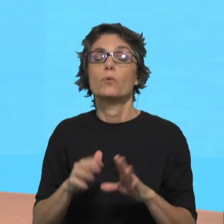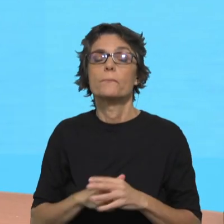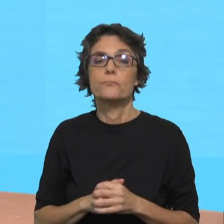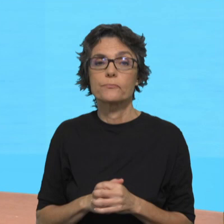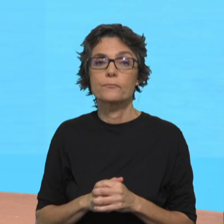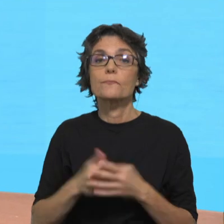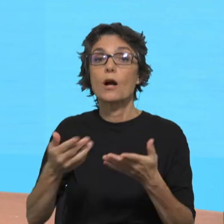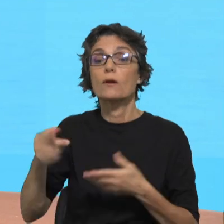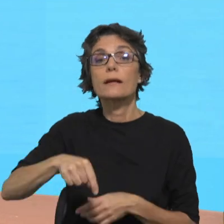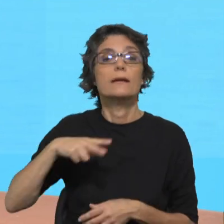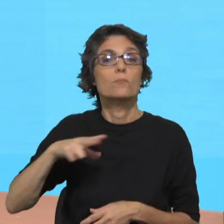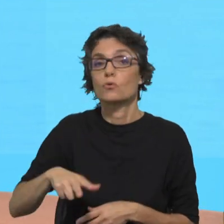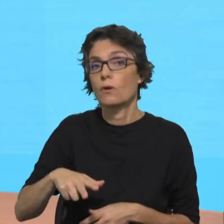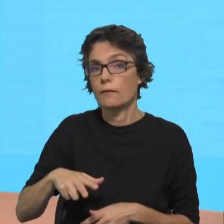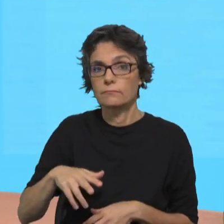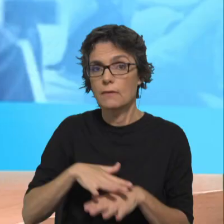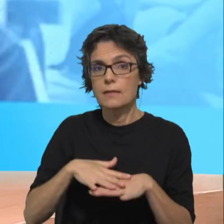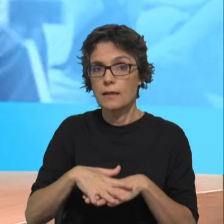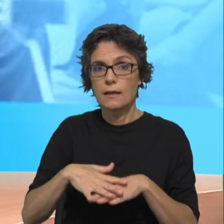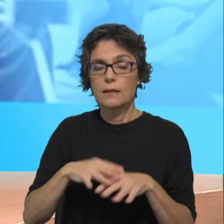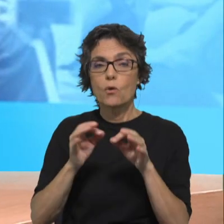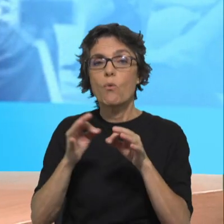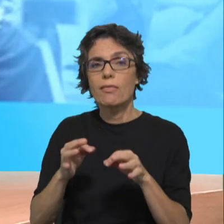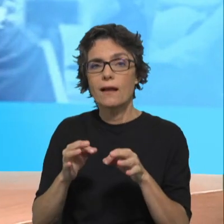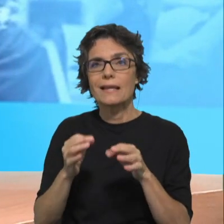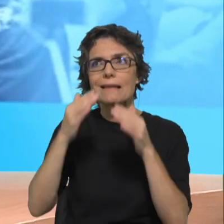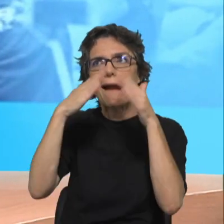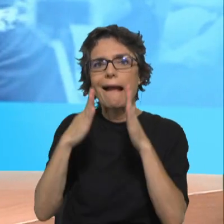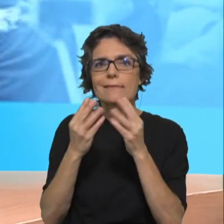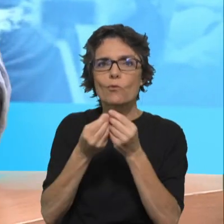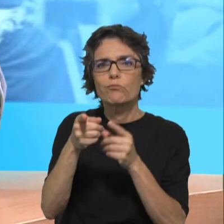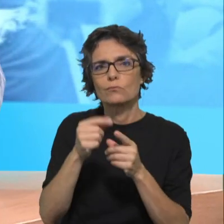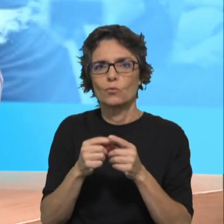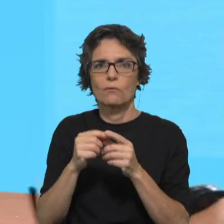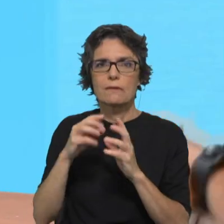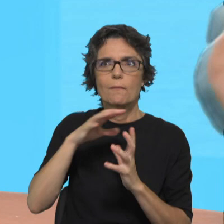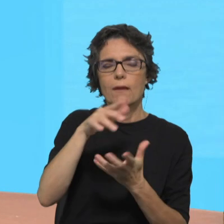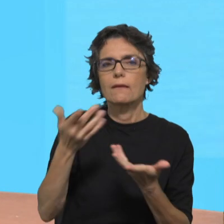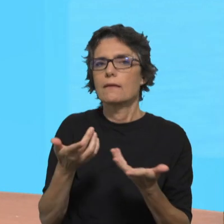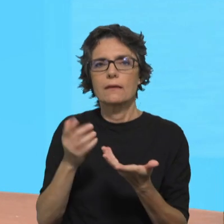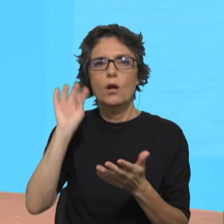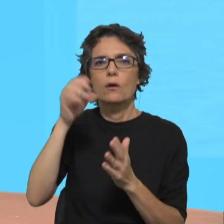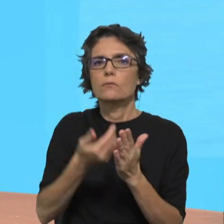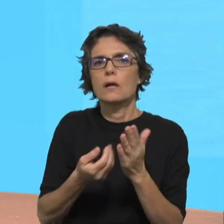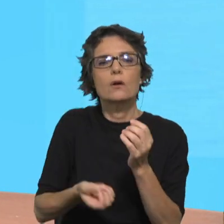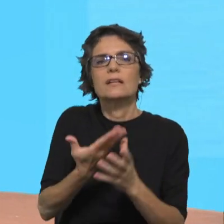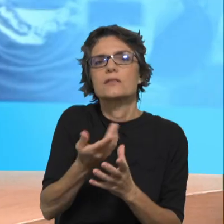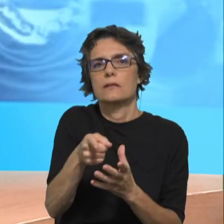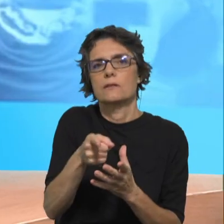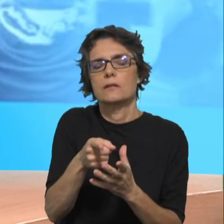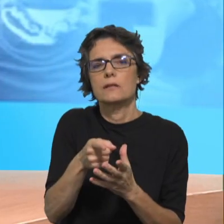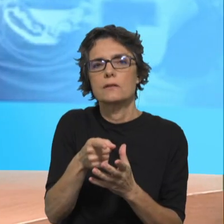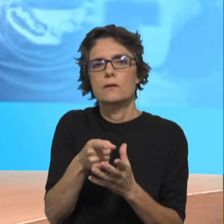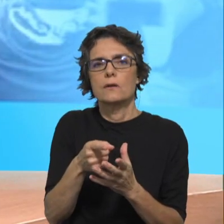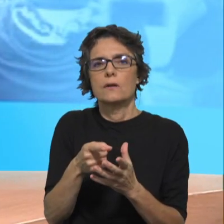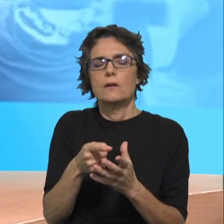em Portugal, a rede de cuidar da casa comum, que passo foi dado com essa Constituição, por iniciativa da Manuela Silva, e que